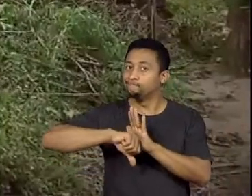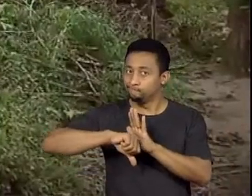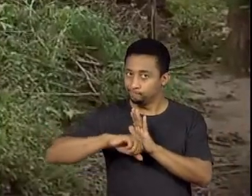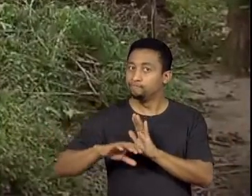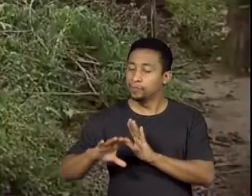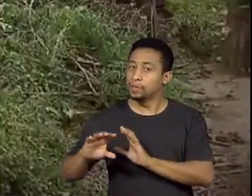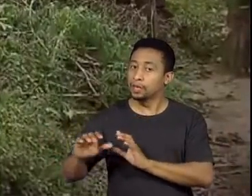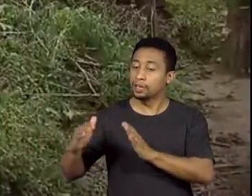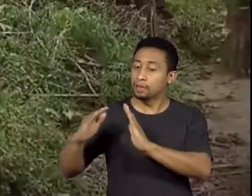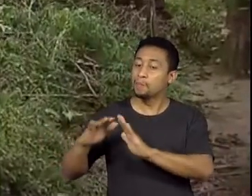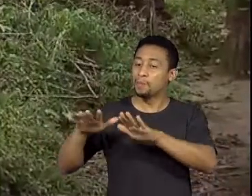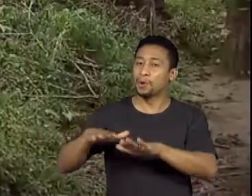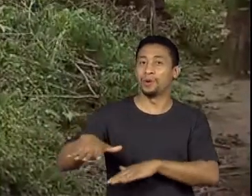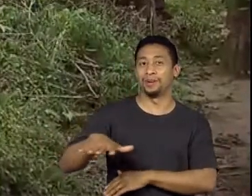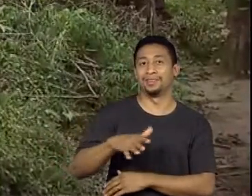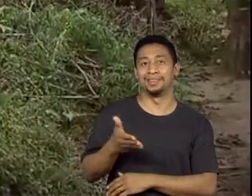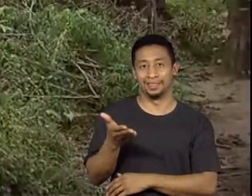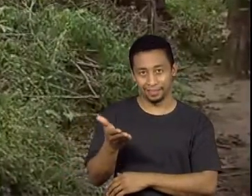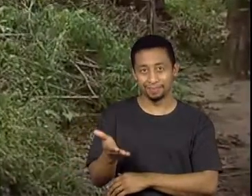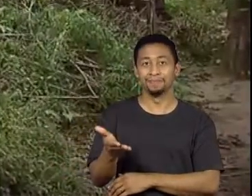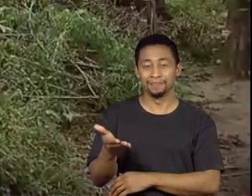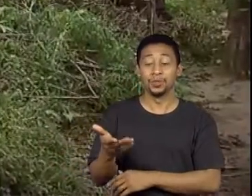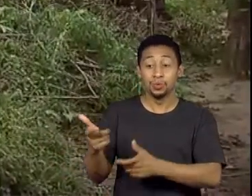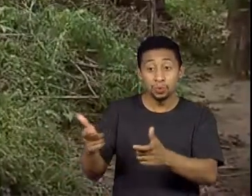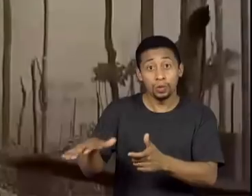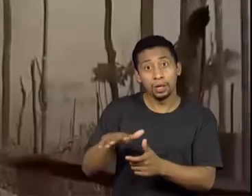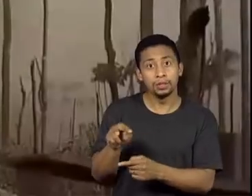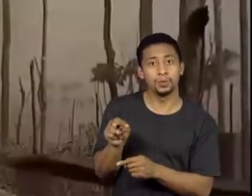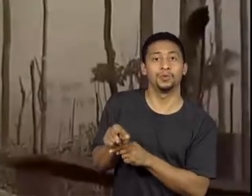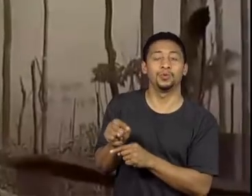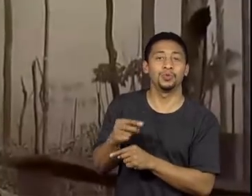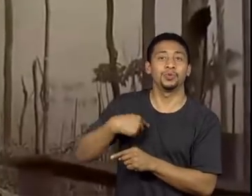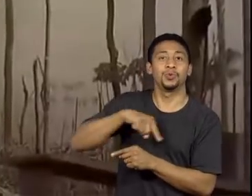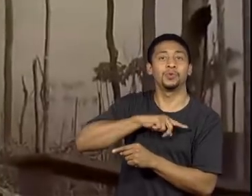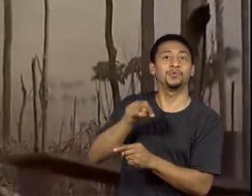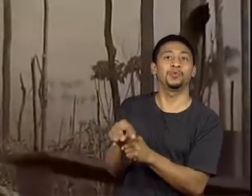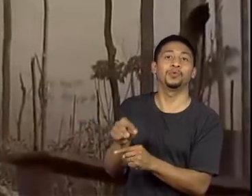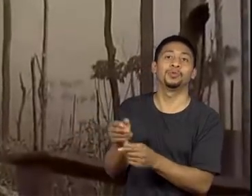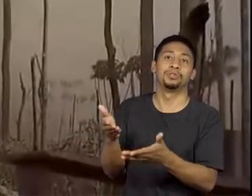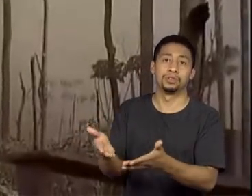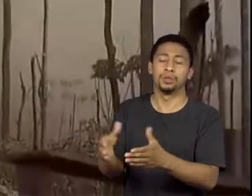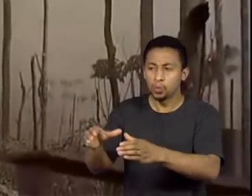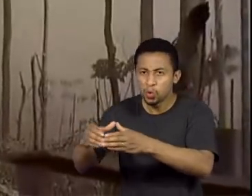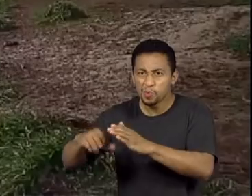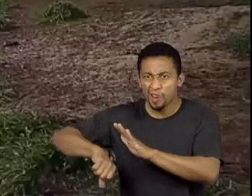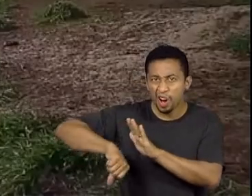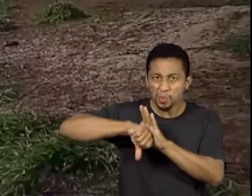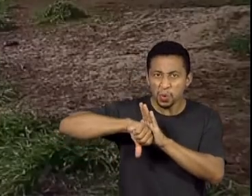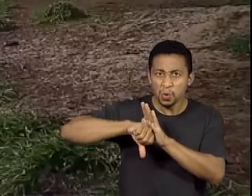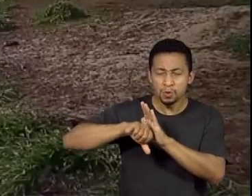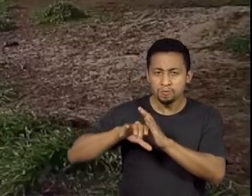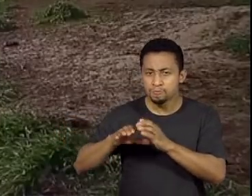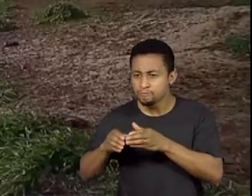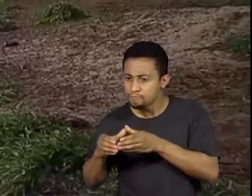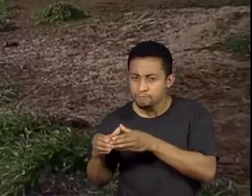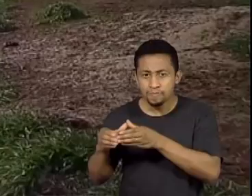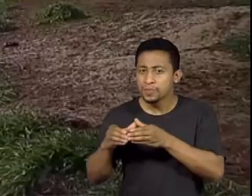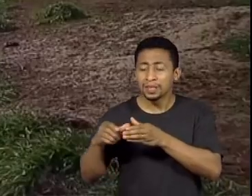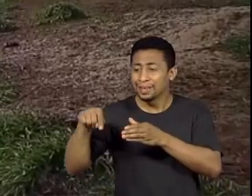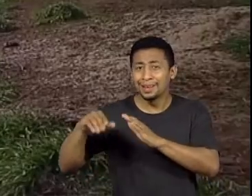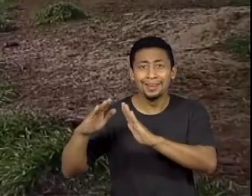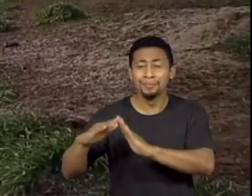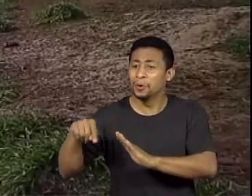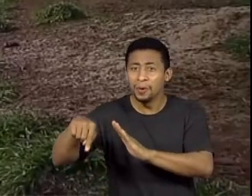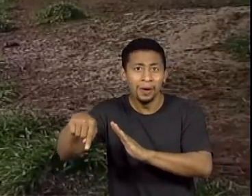residindo na reserva extrativista, né? Então, esses infratores, eles estão de forma ilegal e